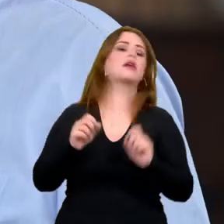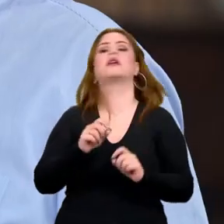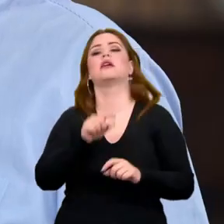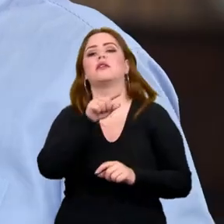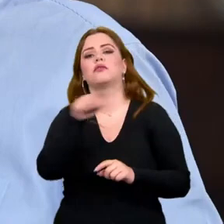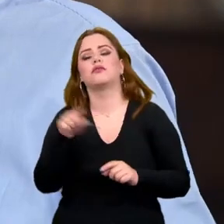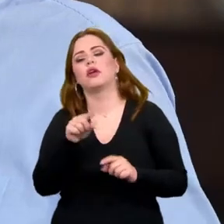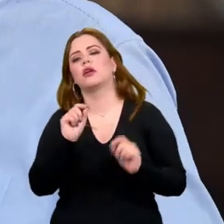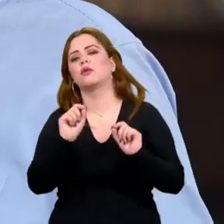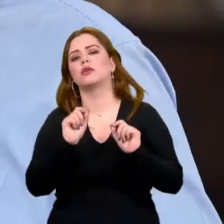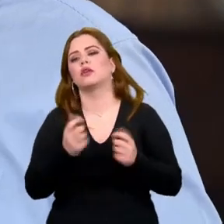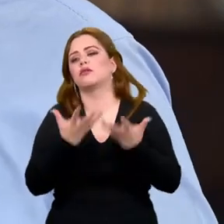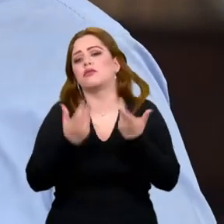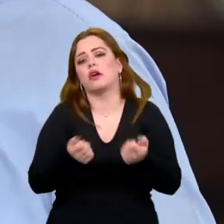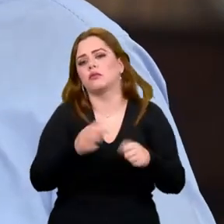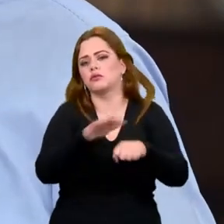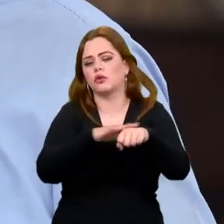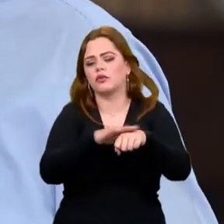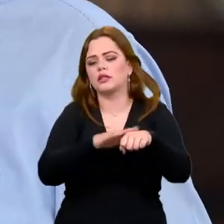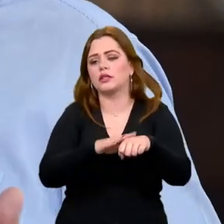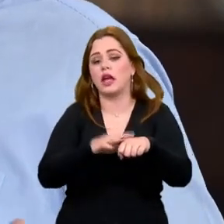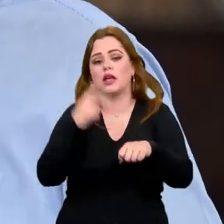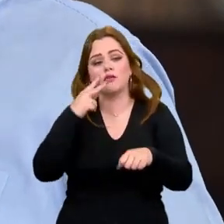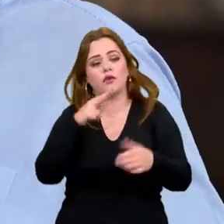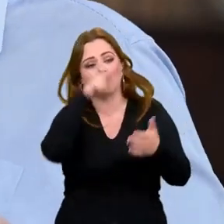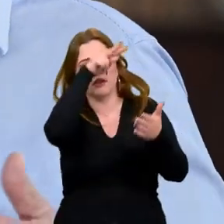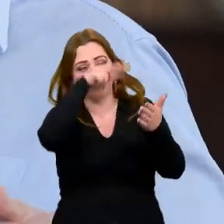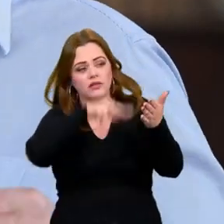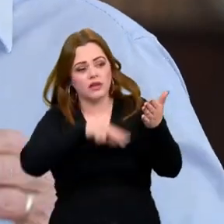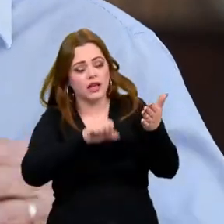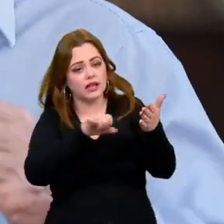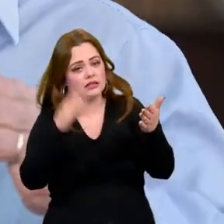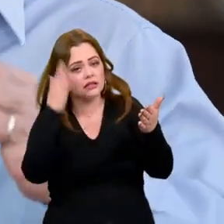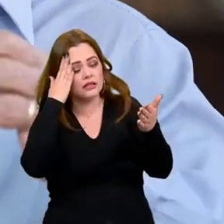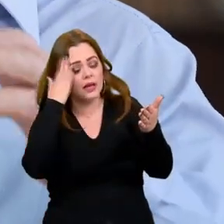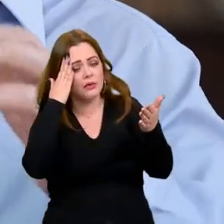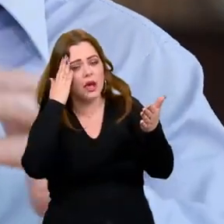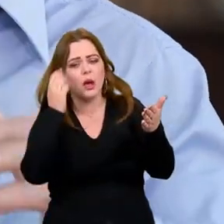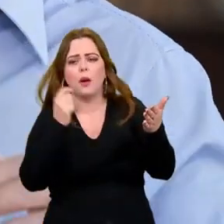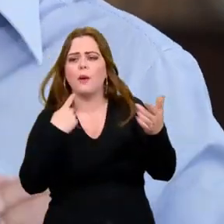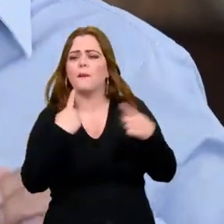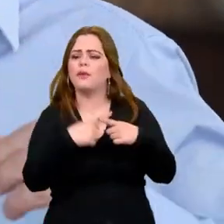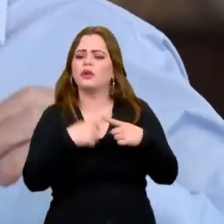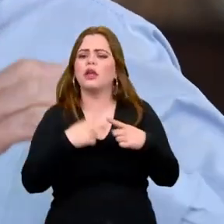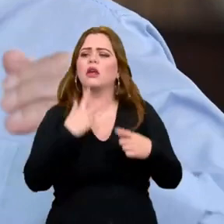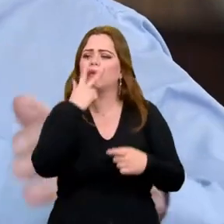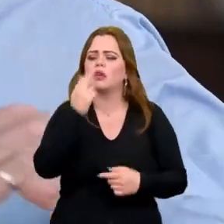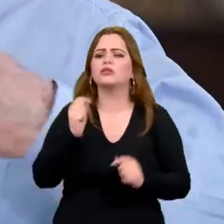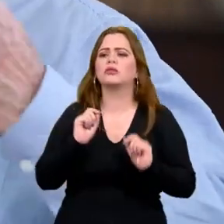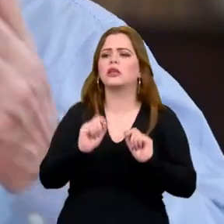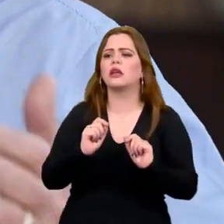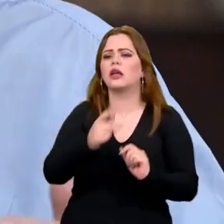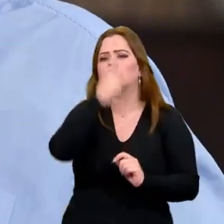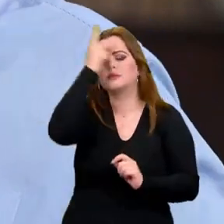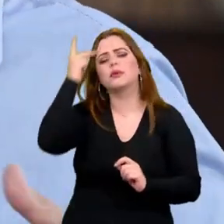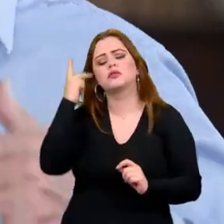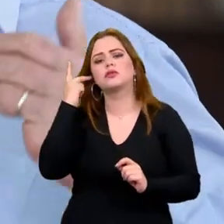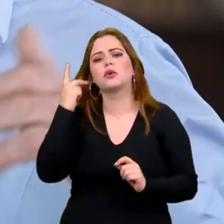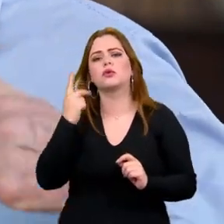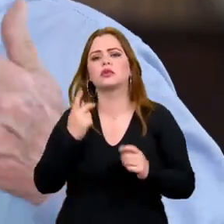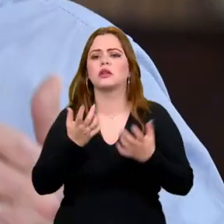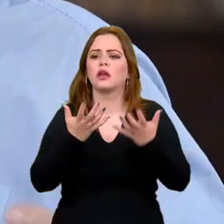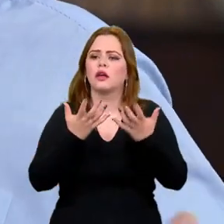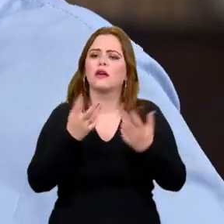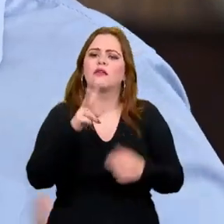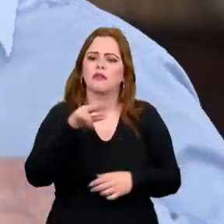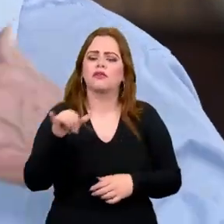coisas porque eu acho que o povo vai gostar o povo vai gostar a gente pode conversar com 10 pessoas vendo a gente daqui a pouco vai ter 20